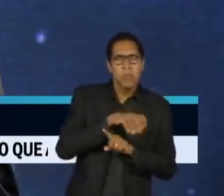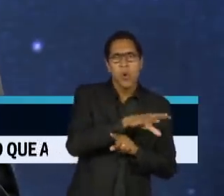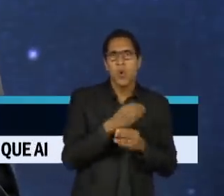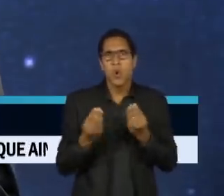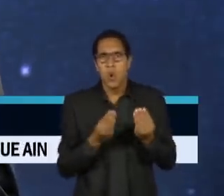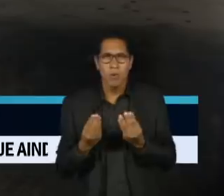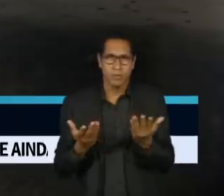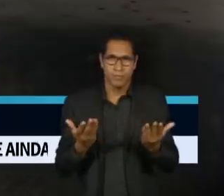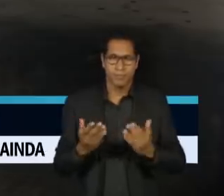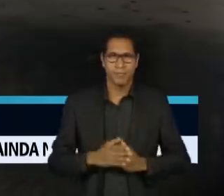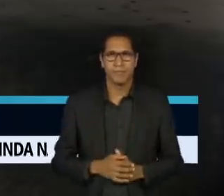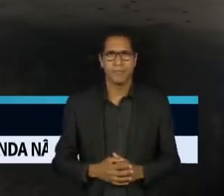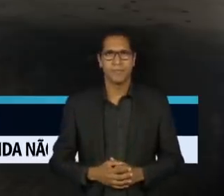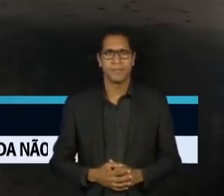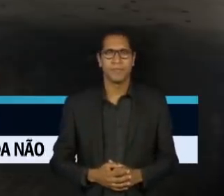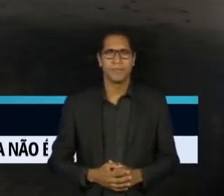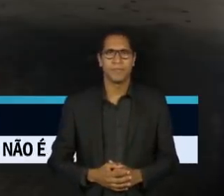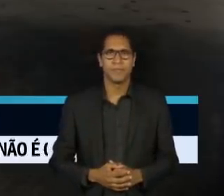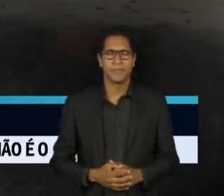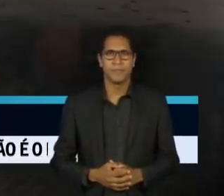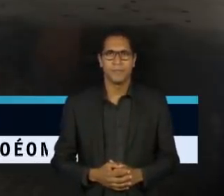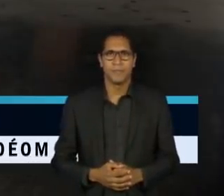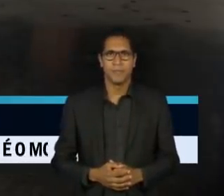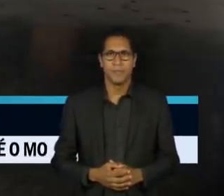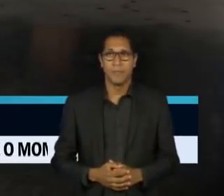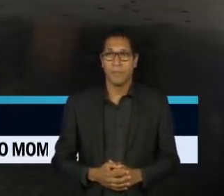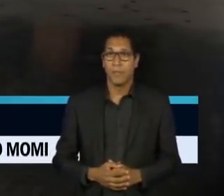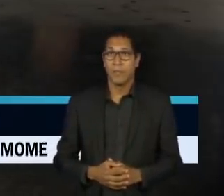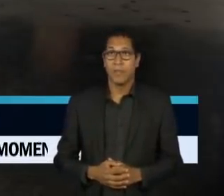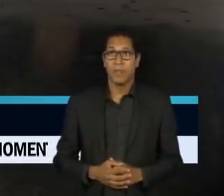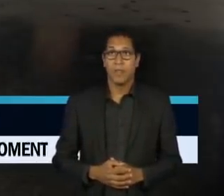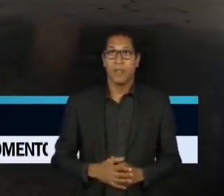vacinas? Bom, são